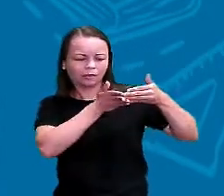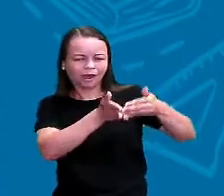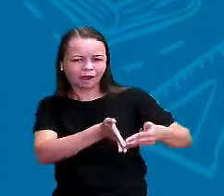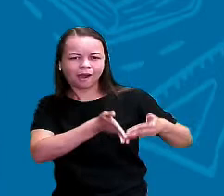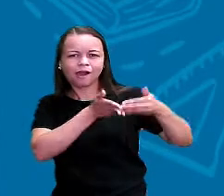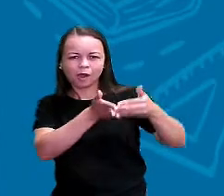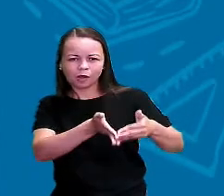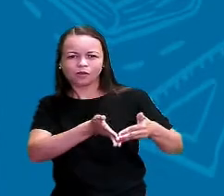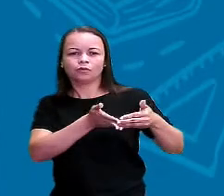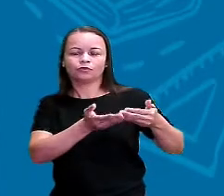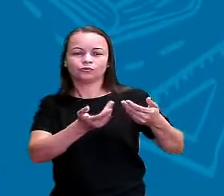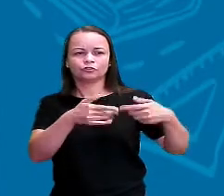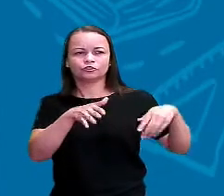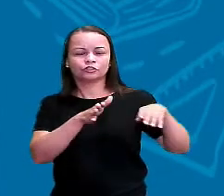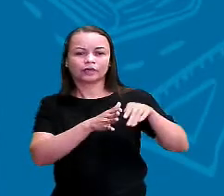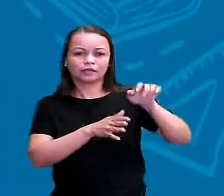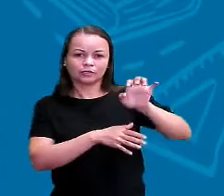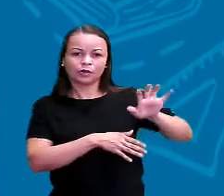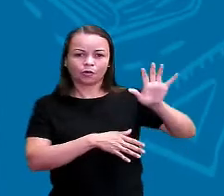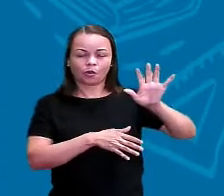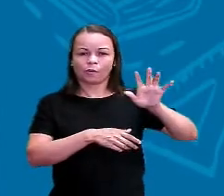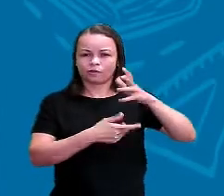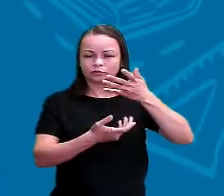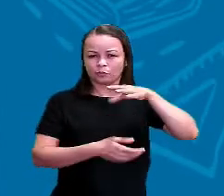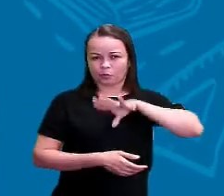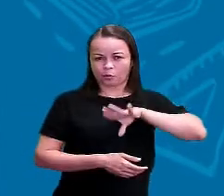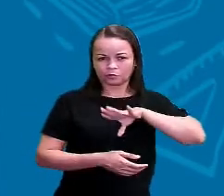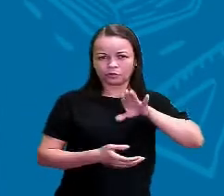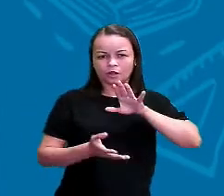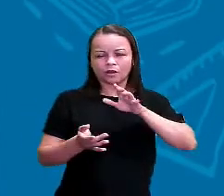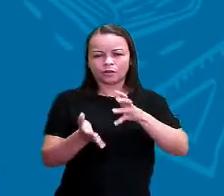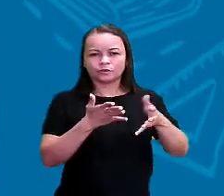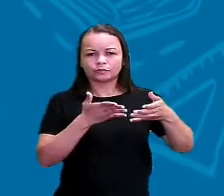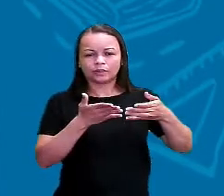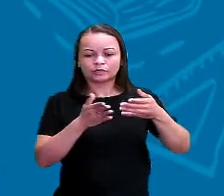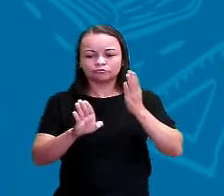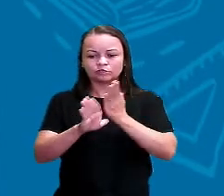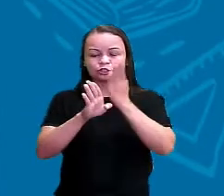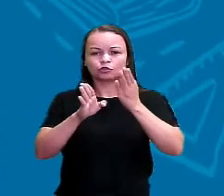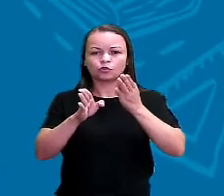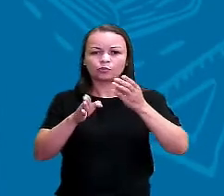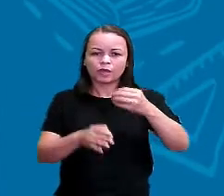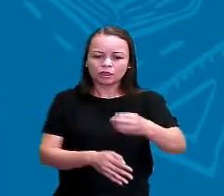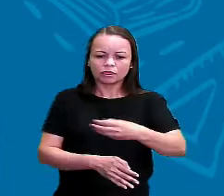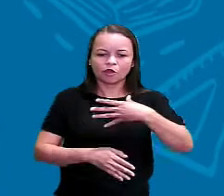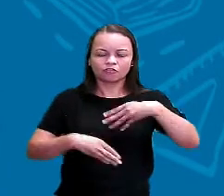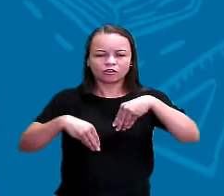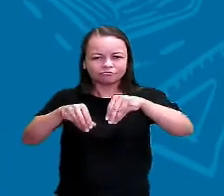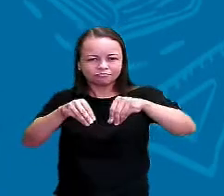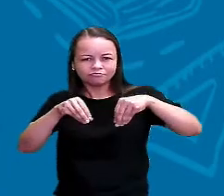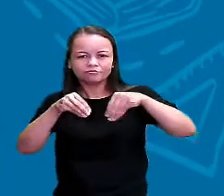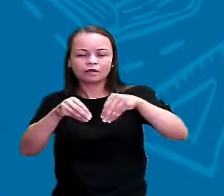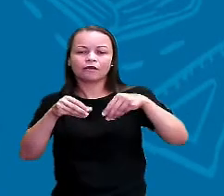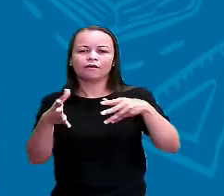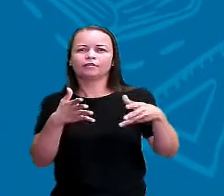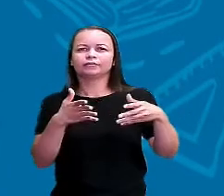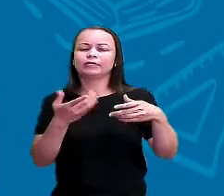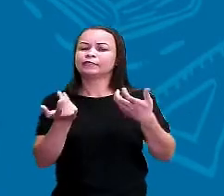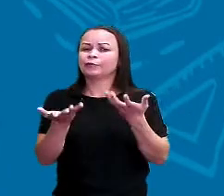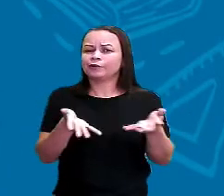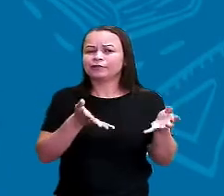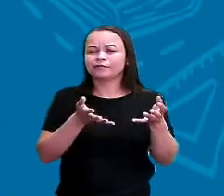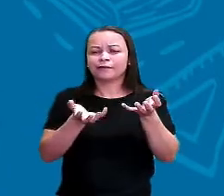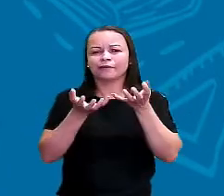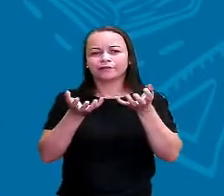que saíam de lá da Europa, lá de Portugal, para descobrir novas terras, tá? E aí eles queriam conhecer